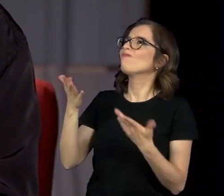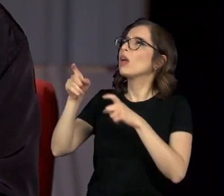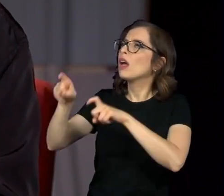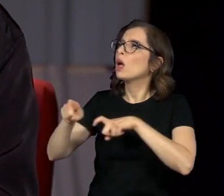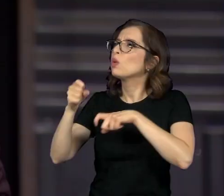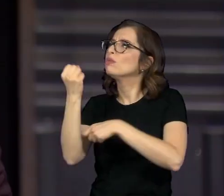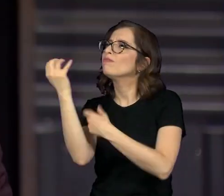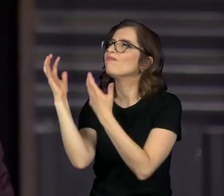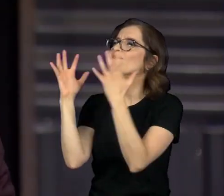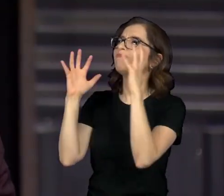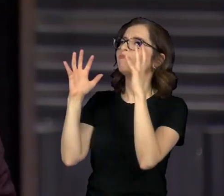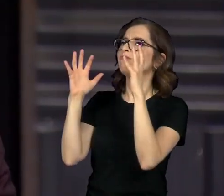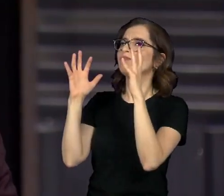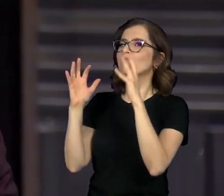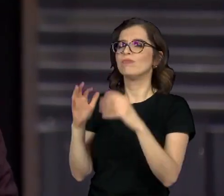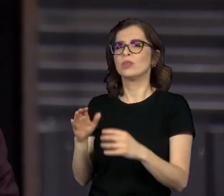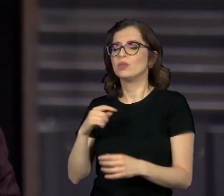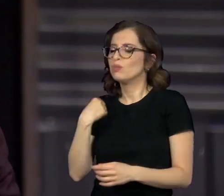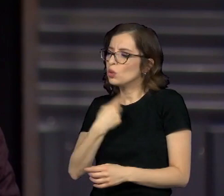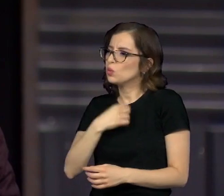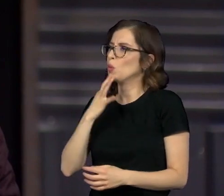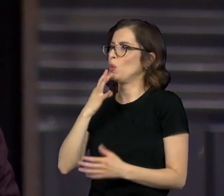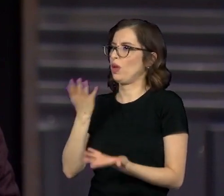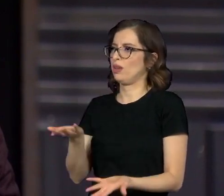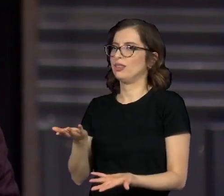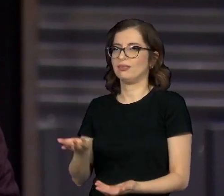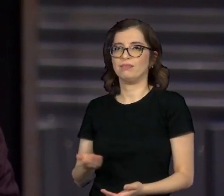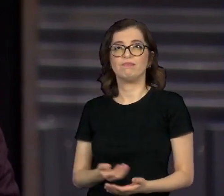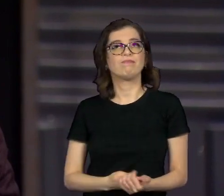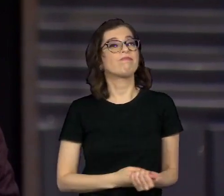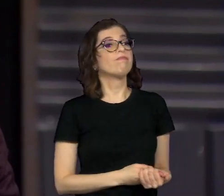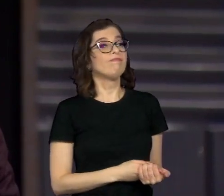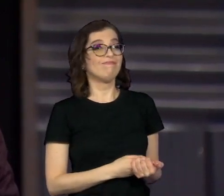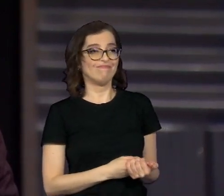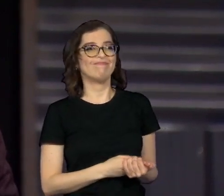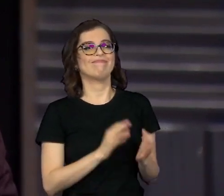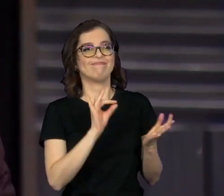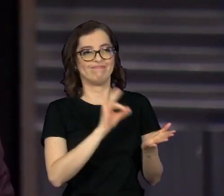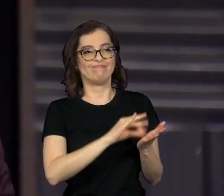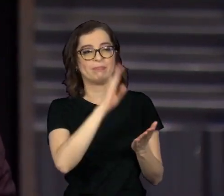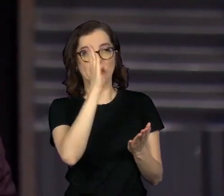Brasil profundo. E a solução desta